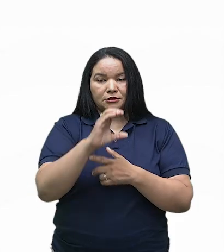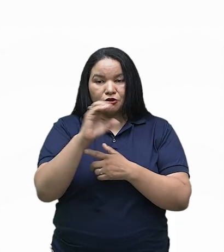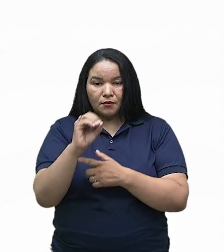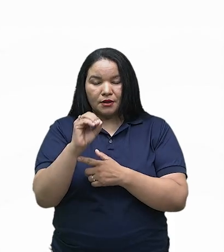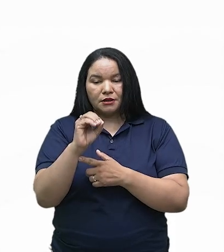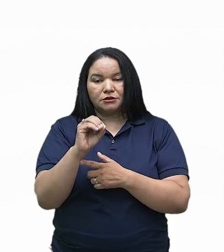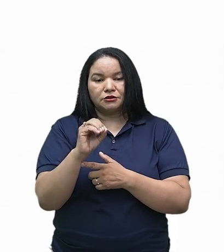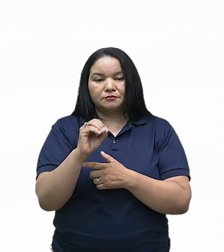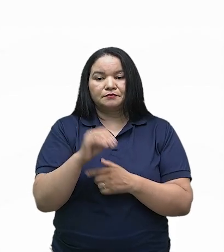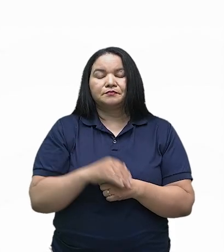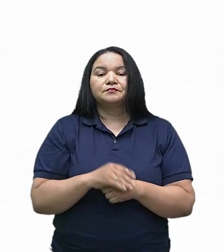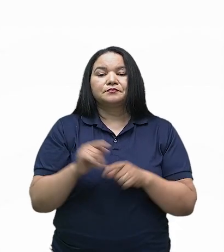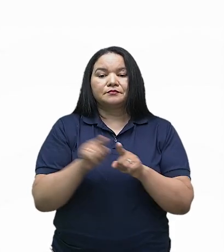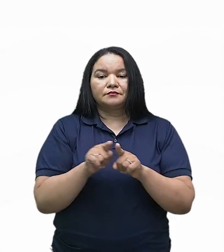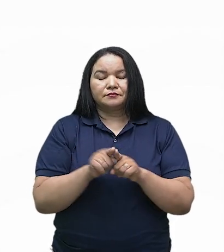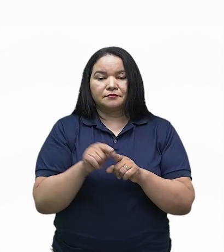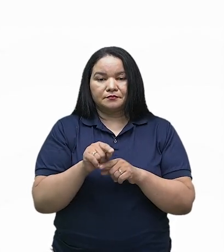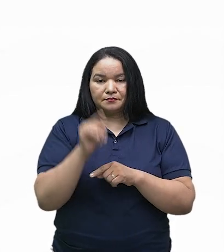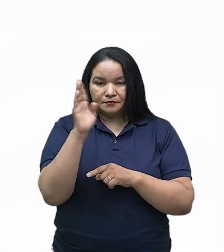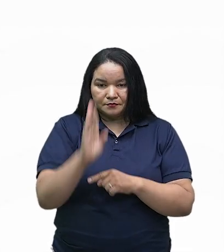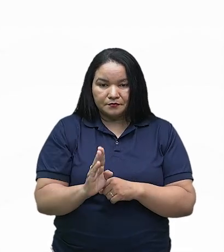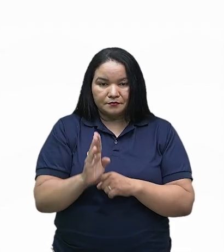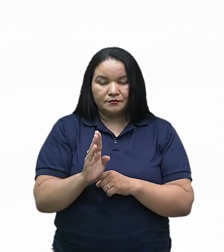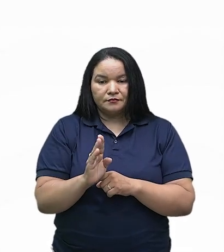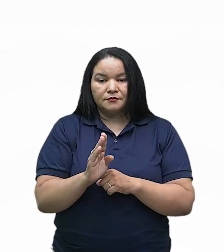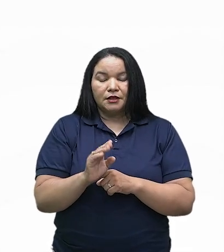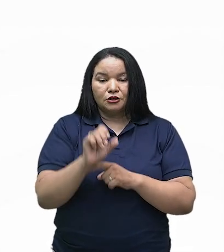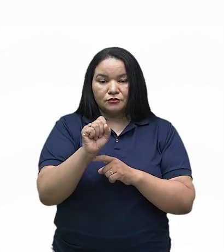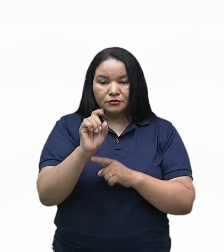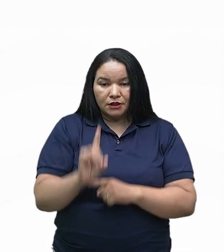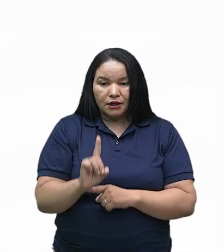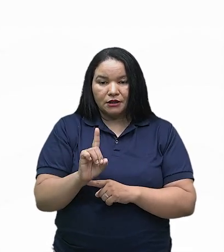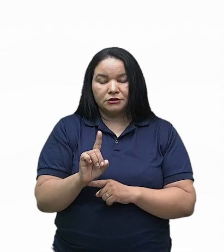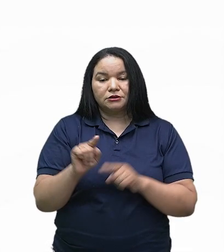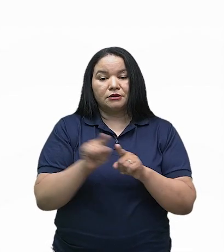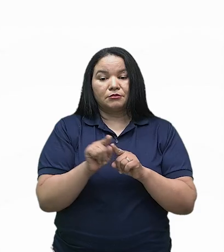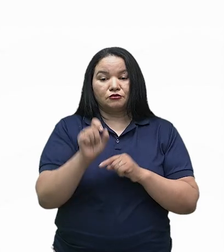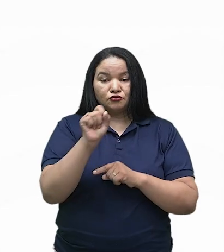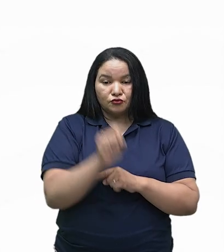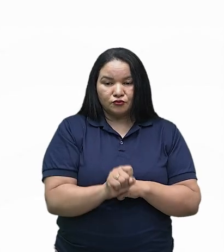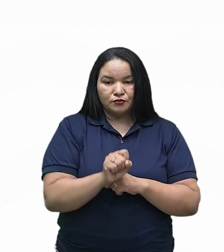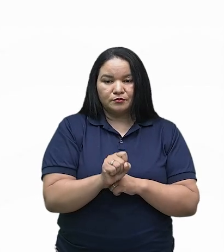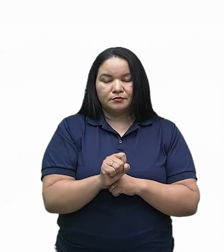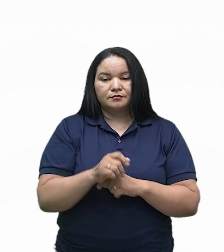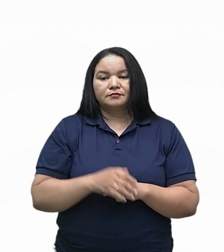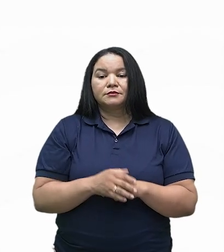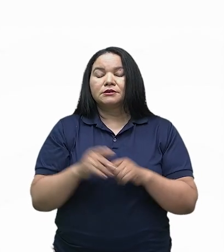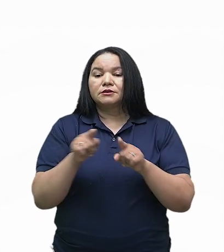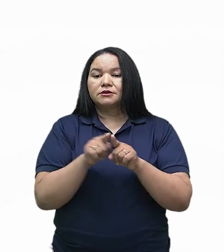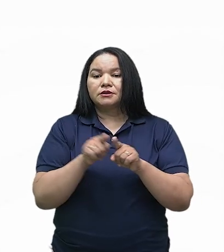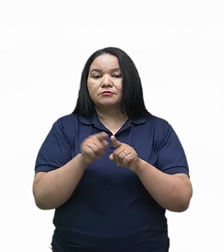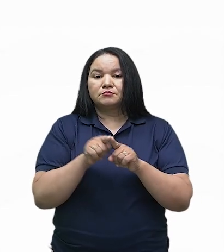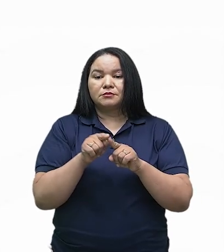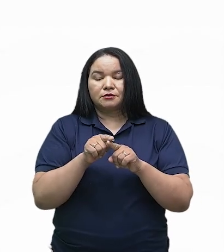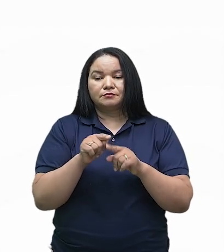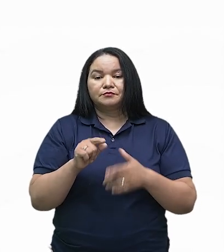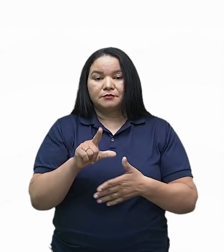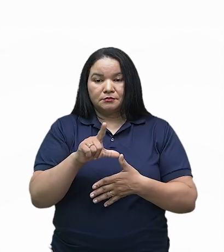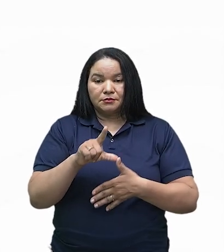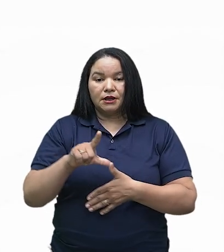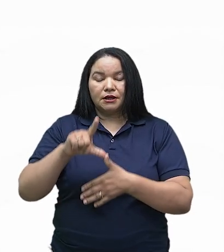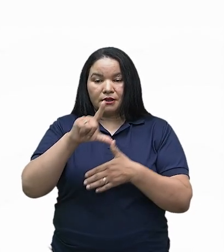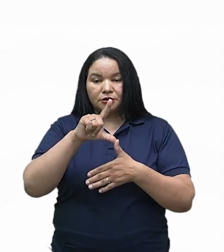centro-oeste, ou seja, a porção central do Brasil, o sudeste e o sul mais abaixo, e até mesmo da América